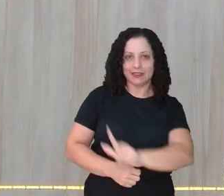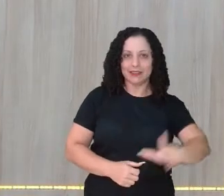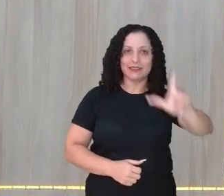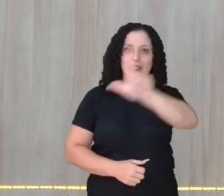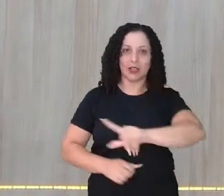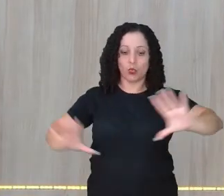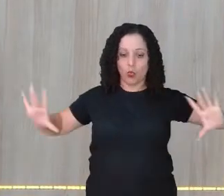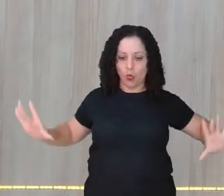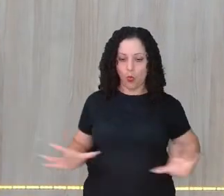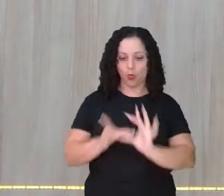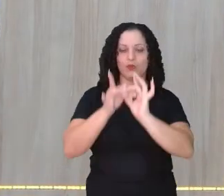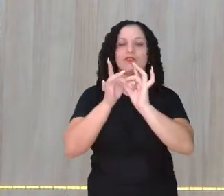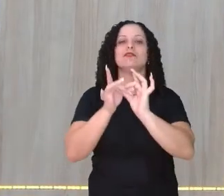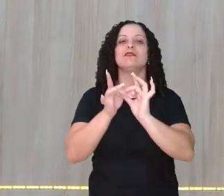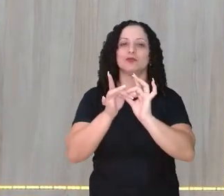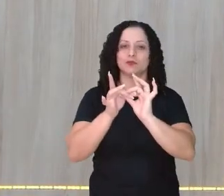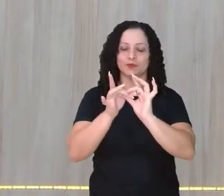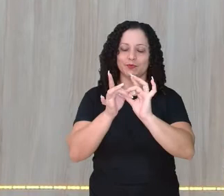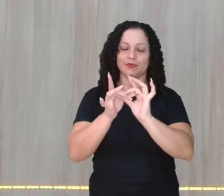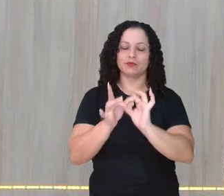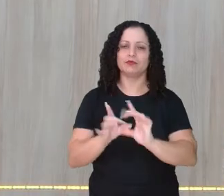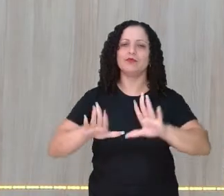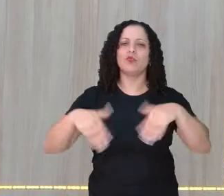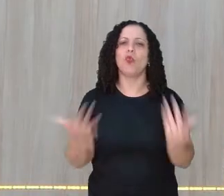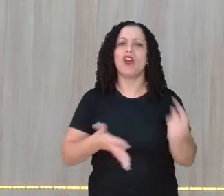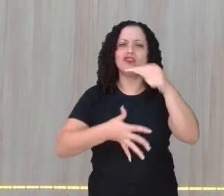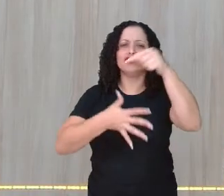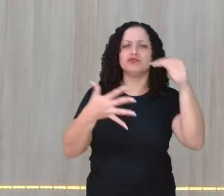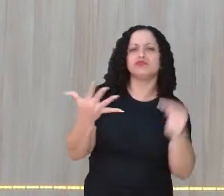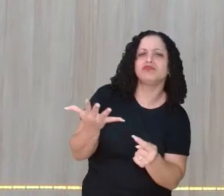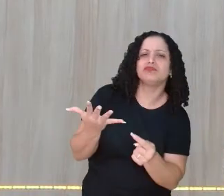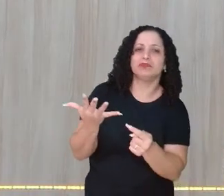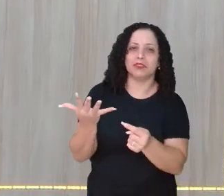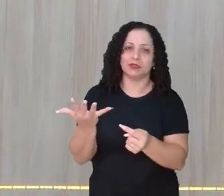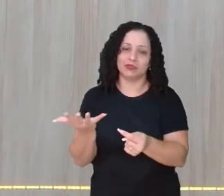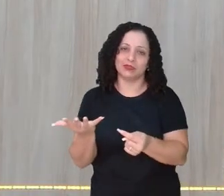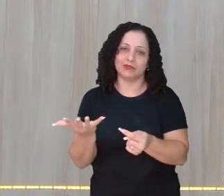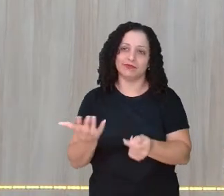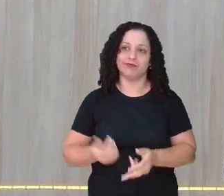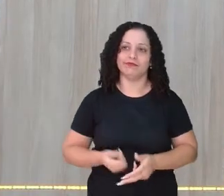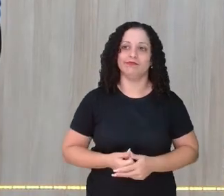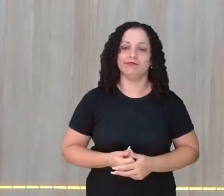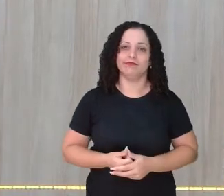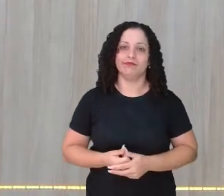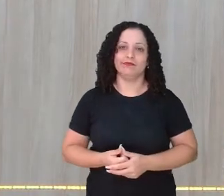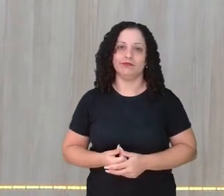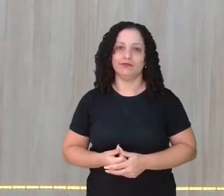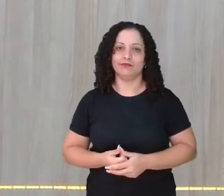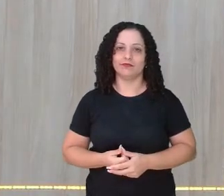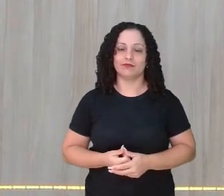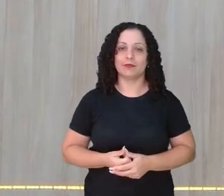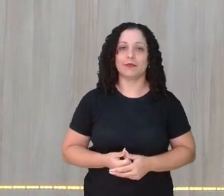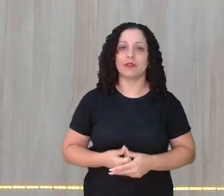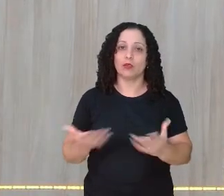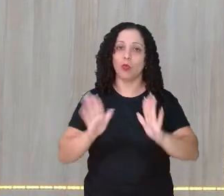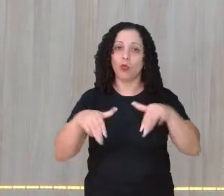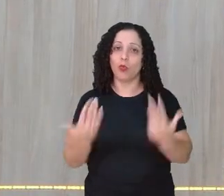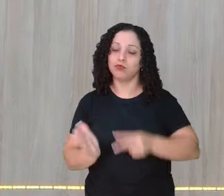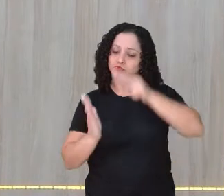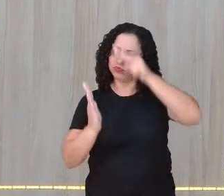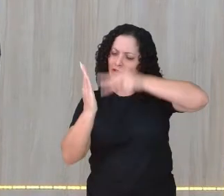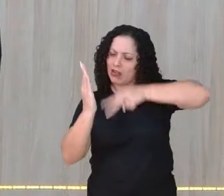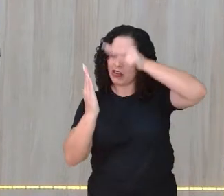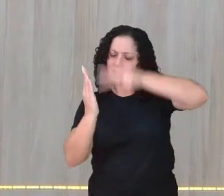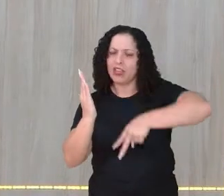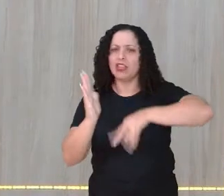os elementos da narração. Que elementos são esses? A gente costuma, quando a gente lê os textos narrativos